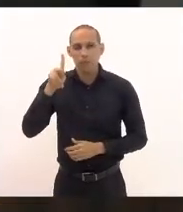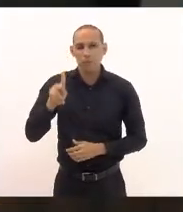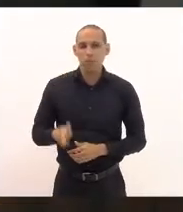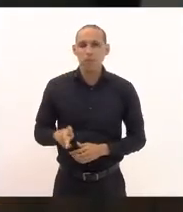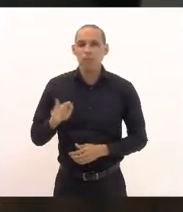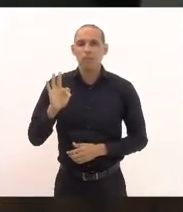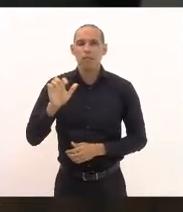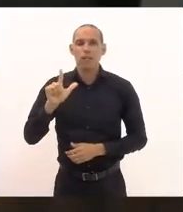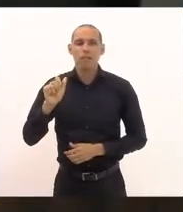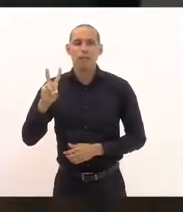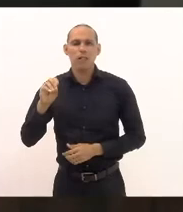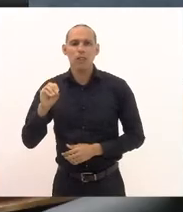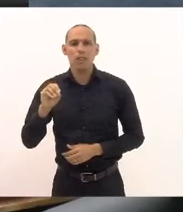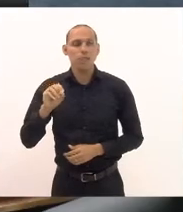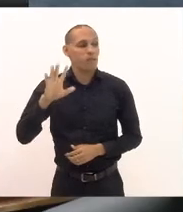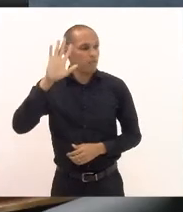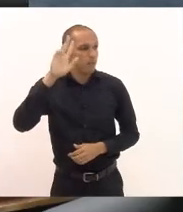Serafim.